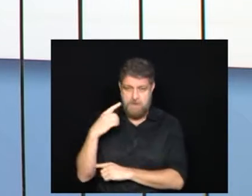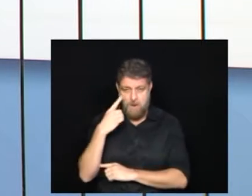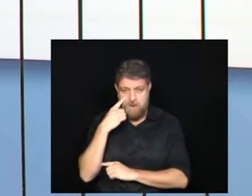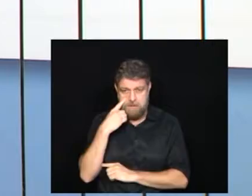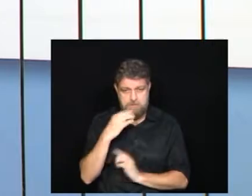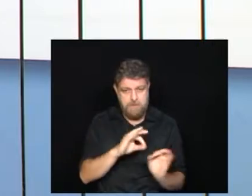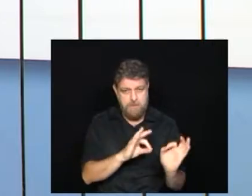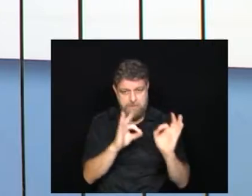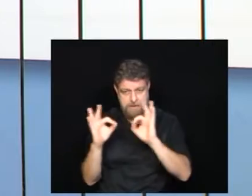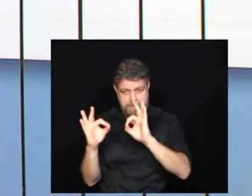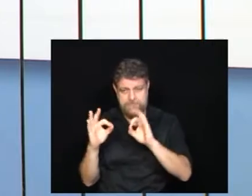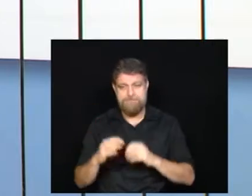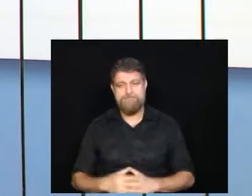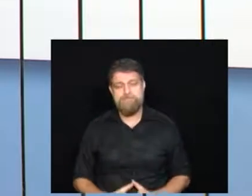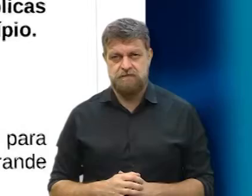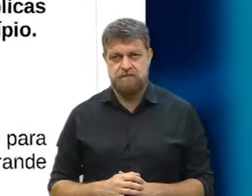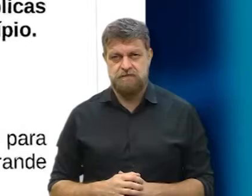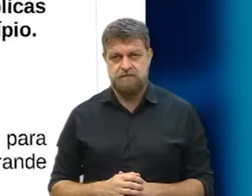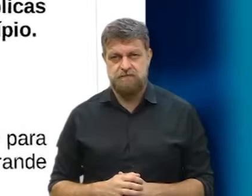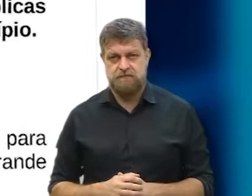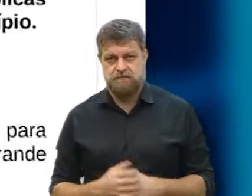Acompanhe.